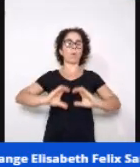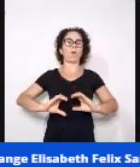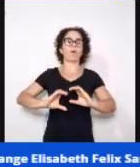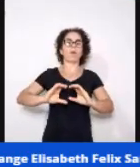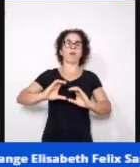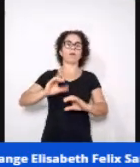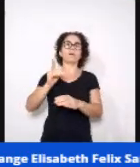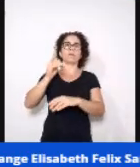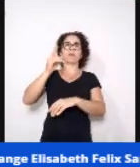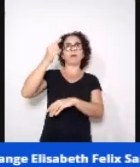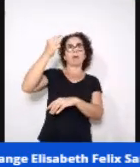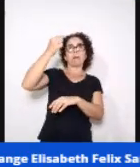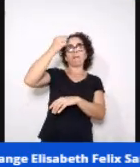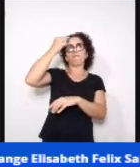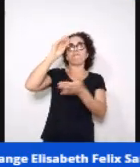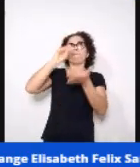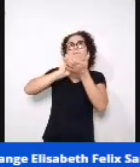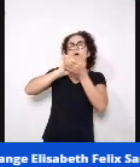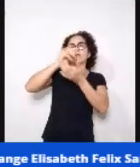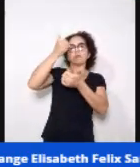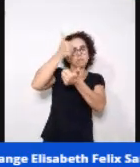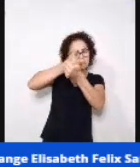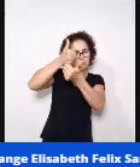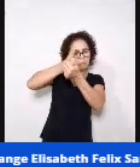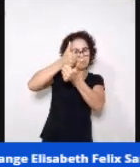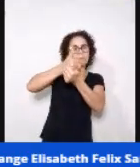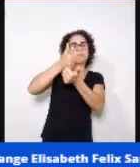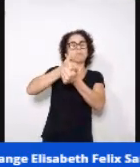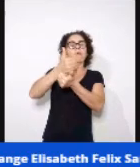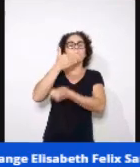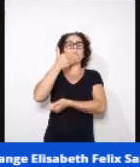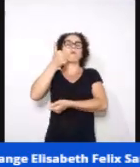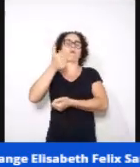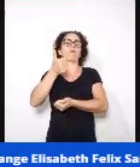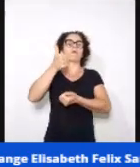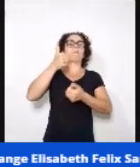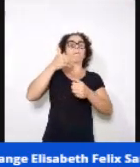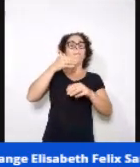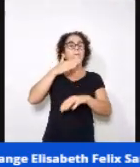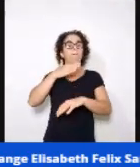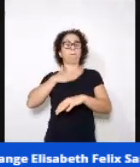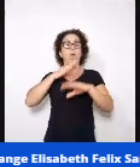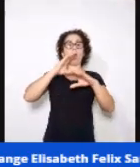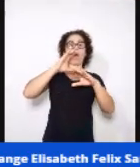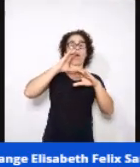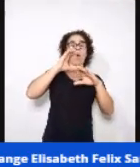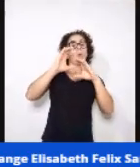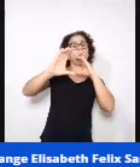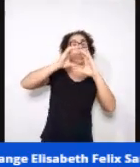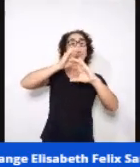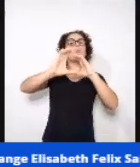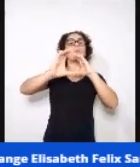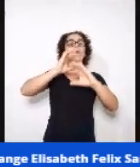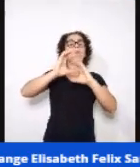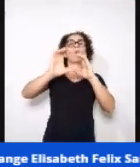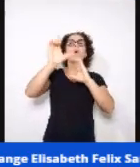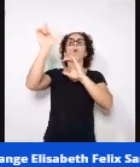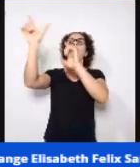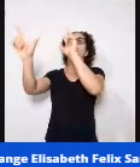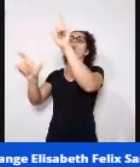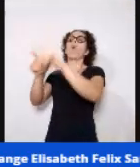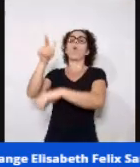para situações realmente adequadas e melhorar a minha comunicação interpessoal com o outro. Quando eu estou dizendo